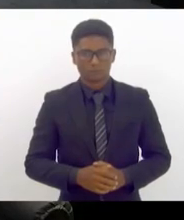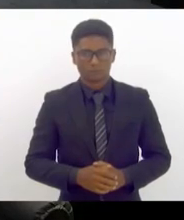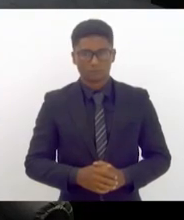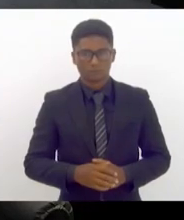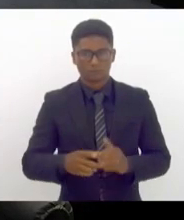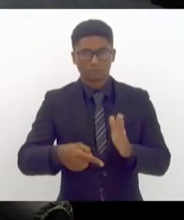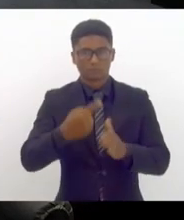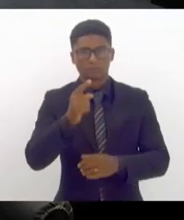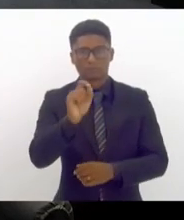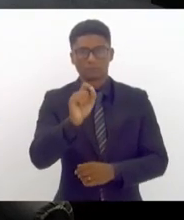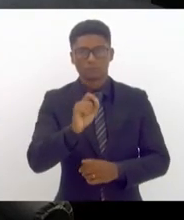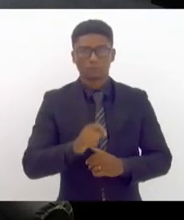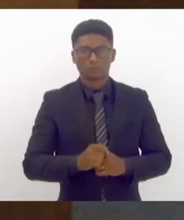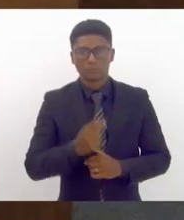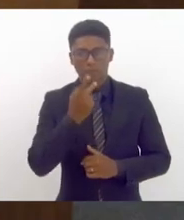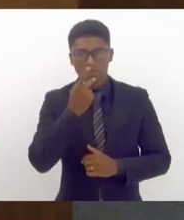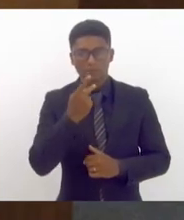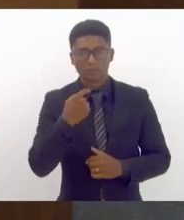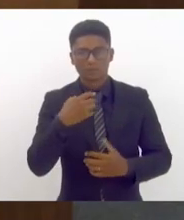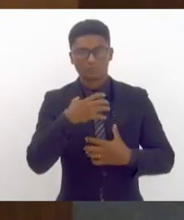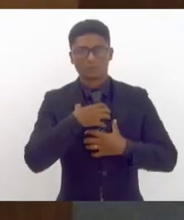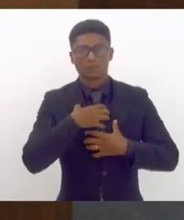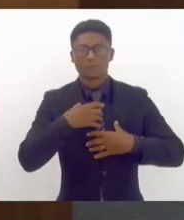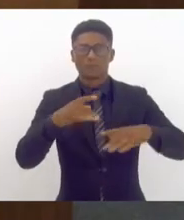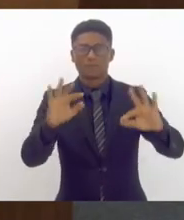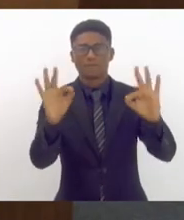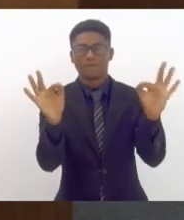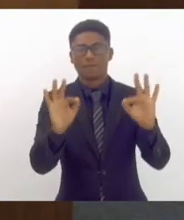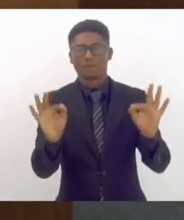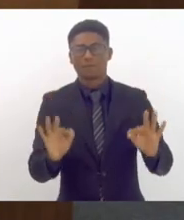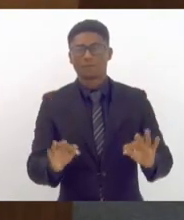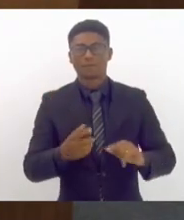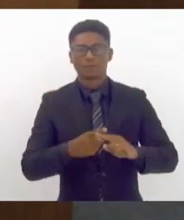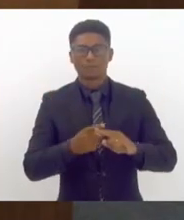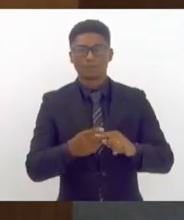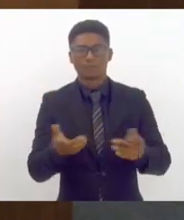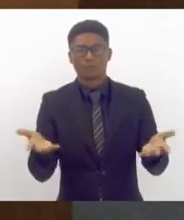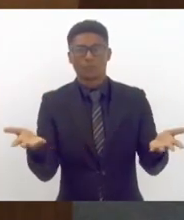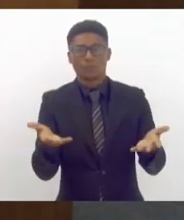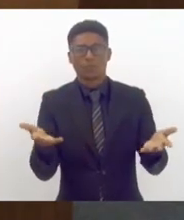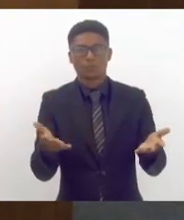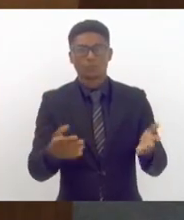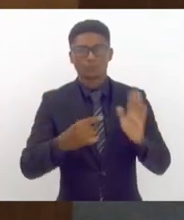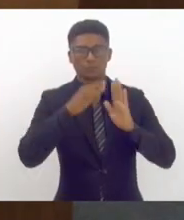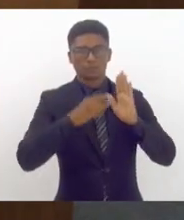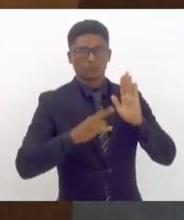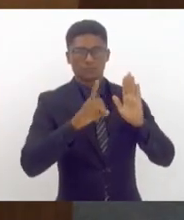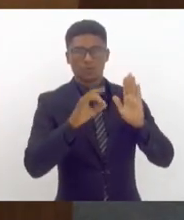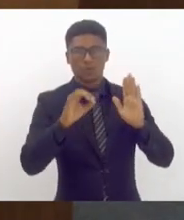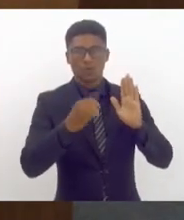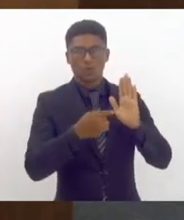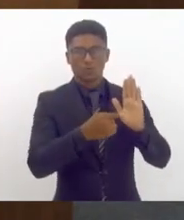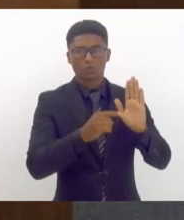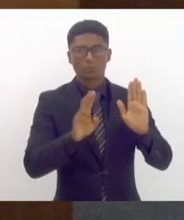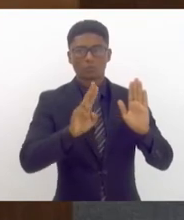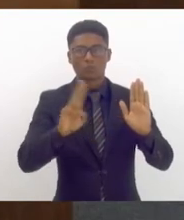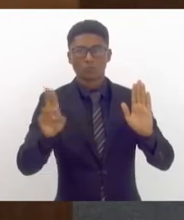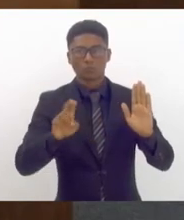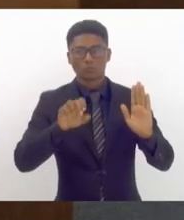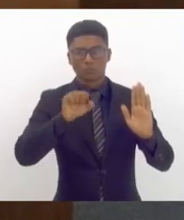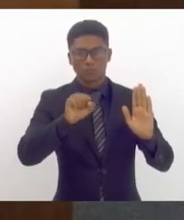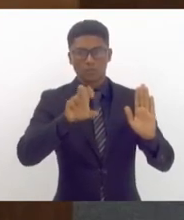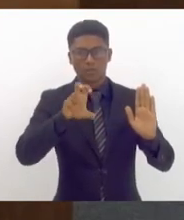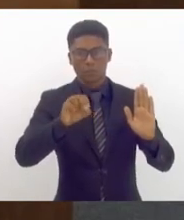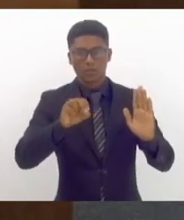Em primeiro lugar, eu quero ressaltar a alegria de hoje ter saído publicado no Diário Oficial o nome de 850